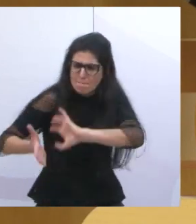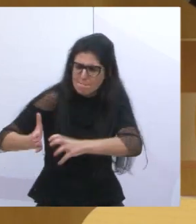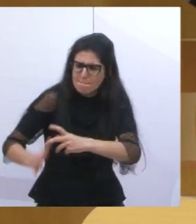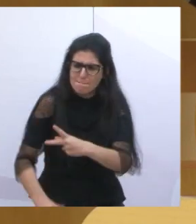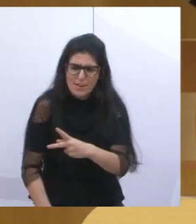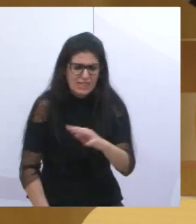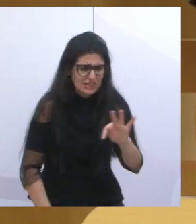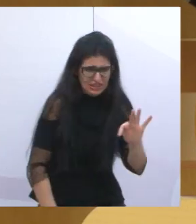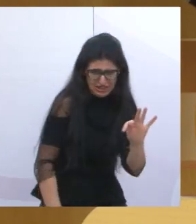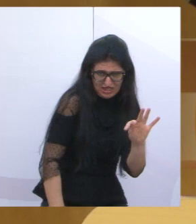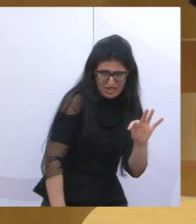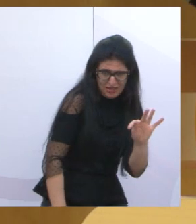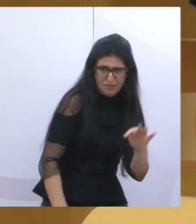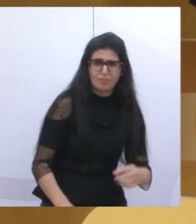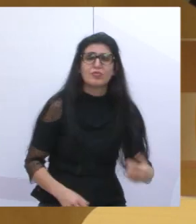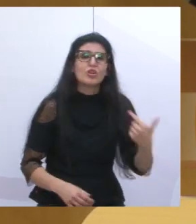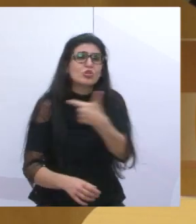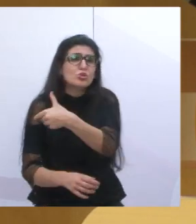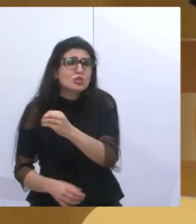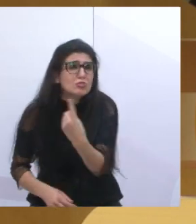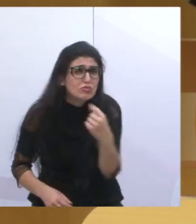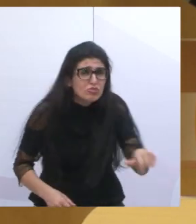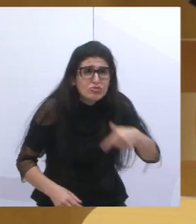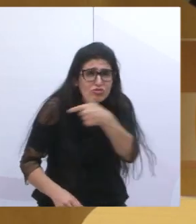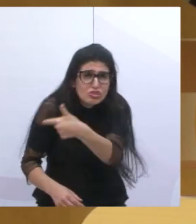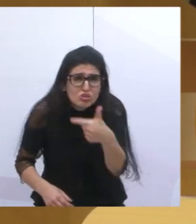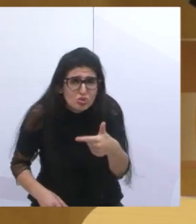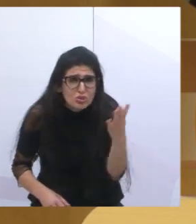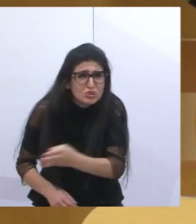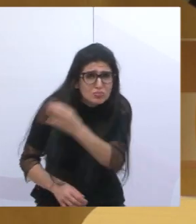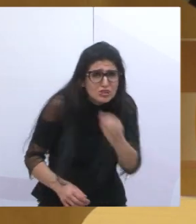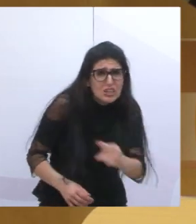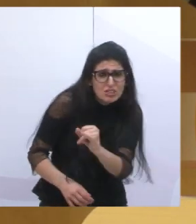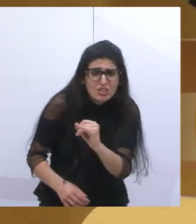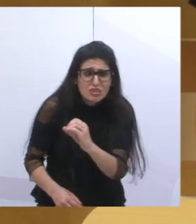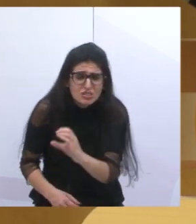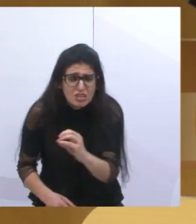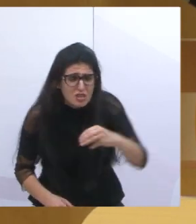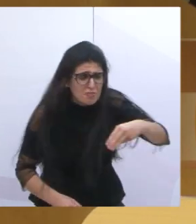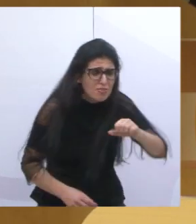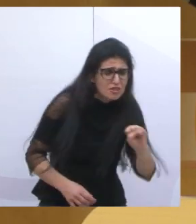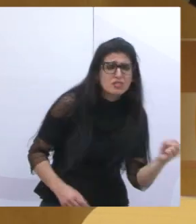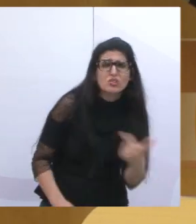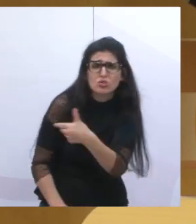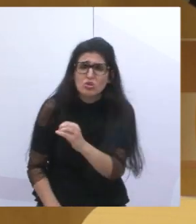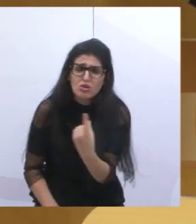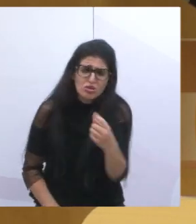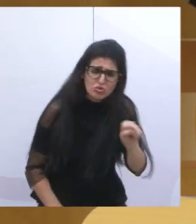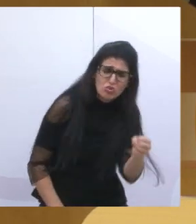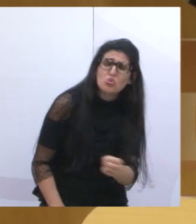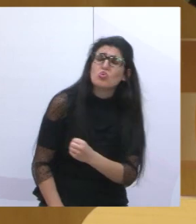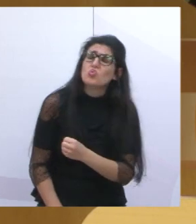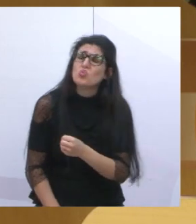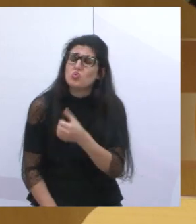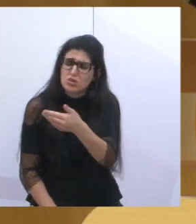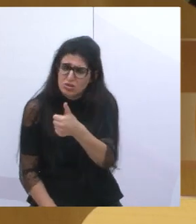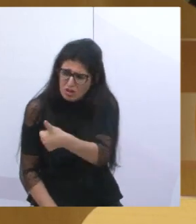frutos. Em 2017, 22% de aumento no ICMS, em 2018,